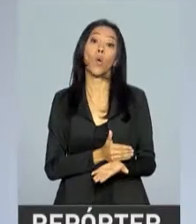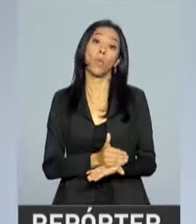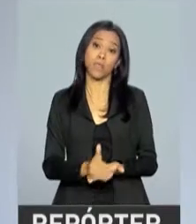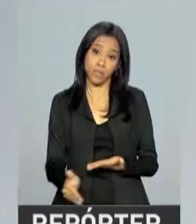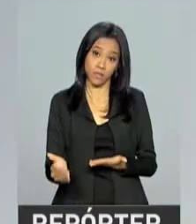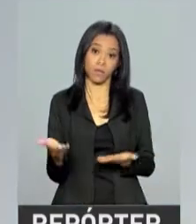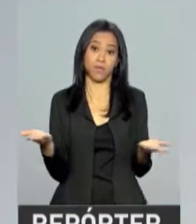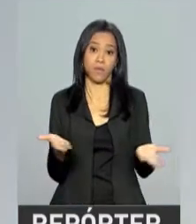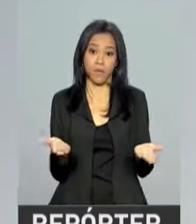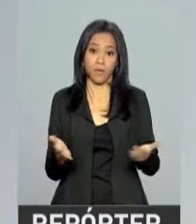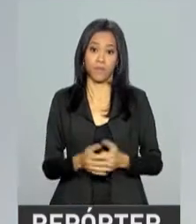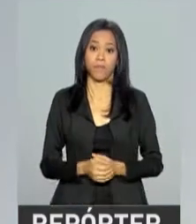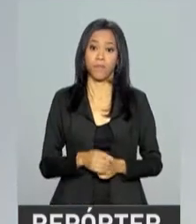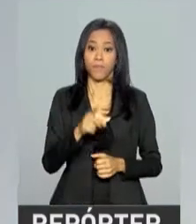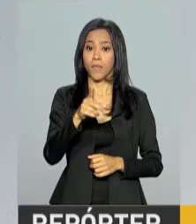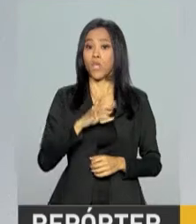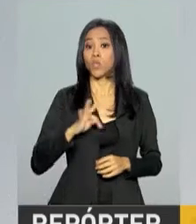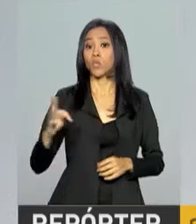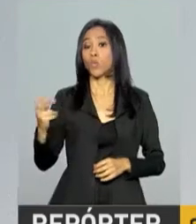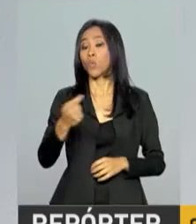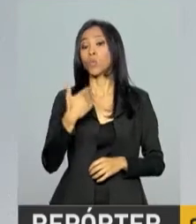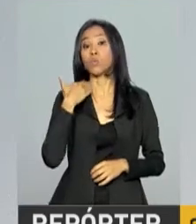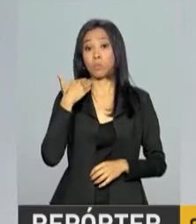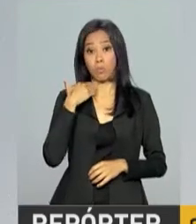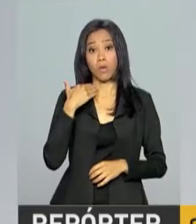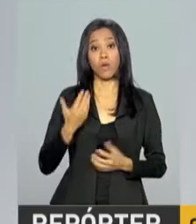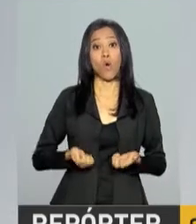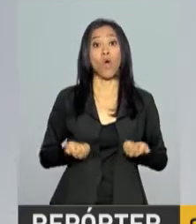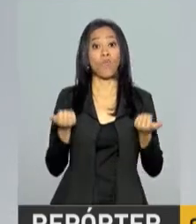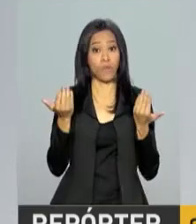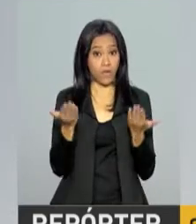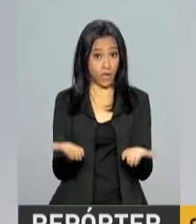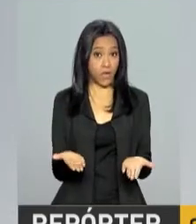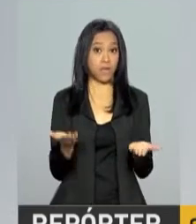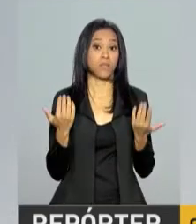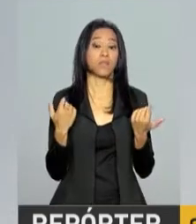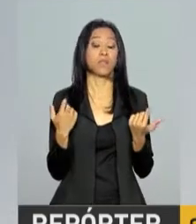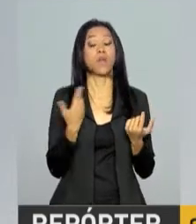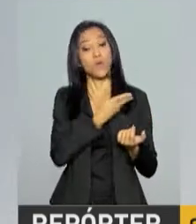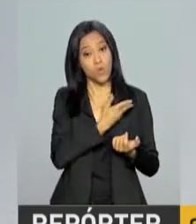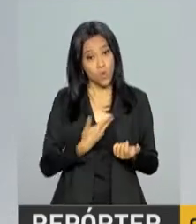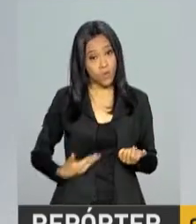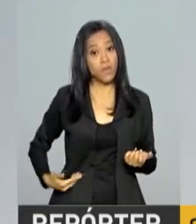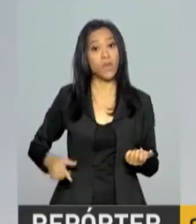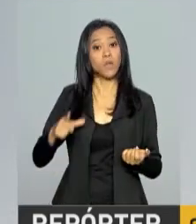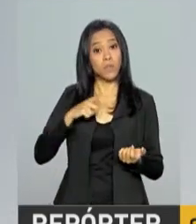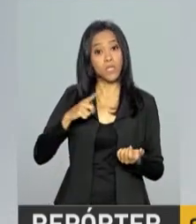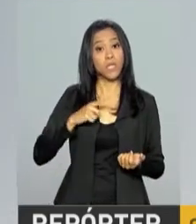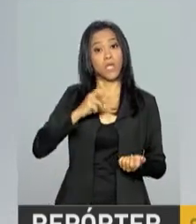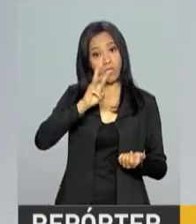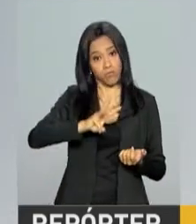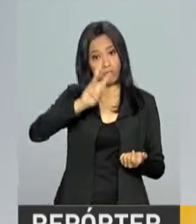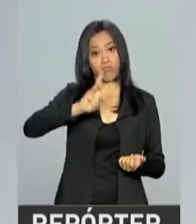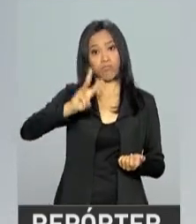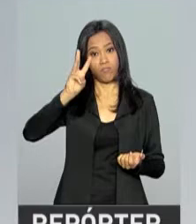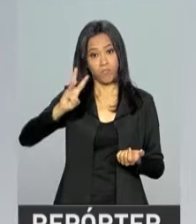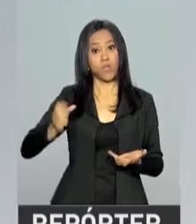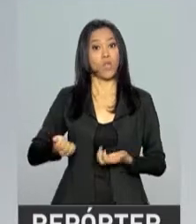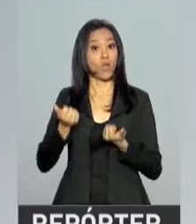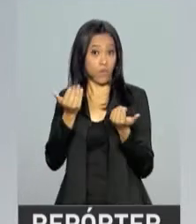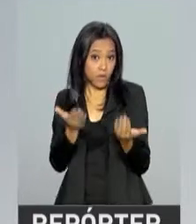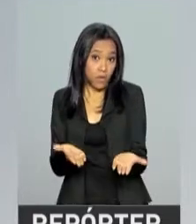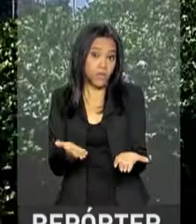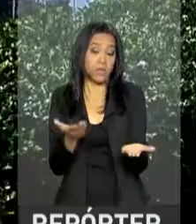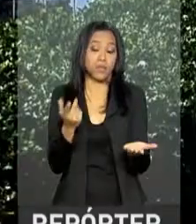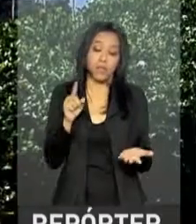investir todos os bancos oferecem essa modalidade é o governo tem um site também oferece então é